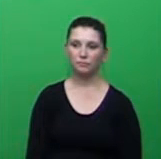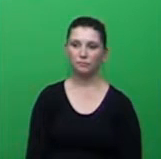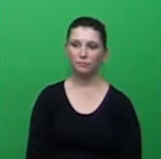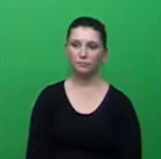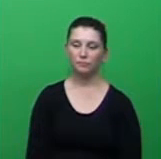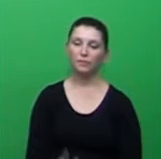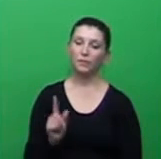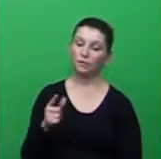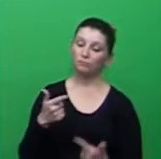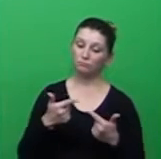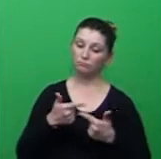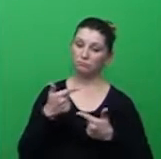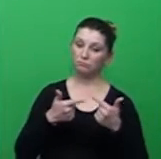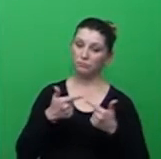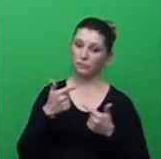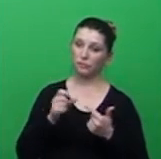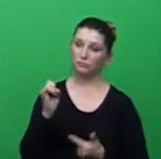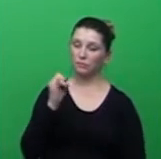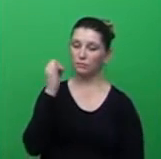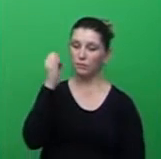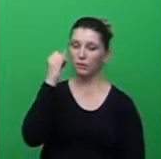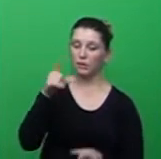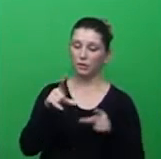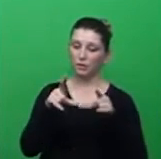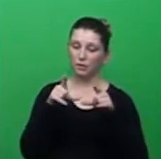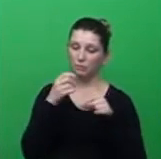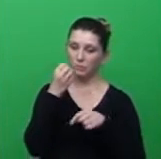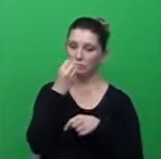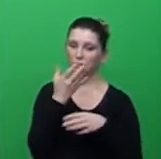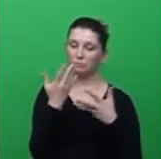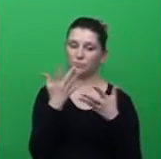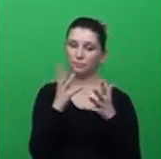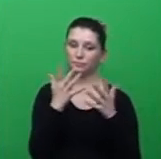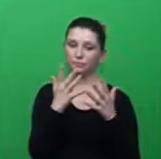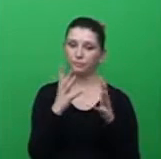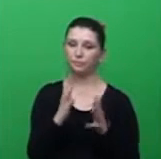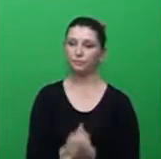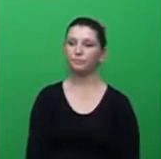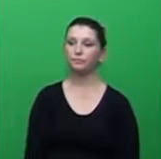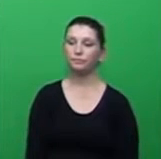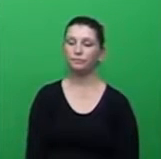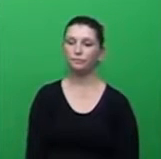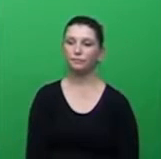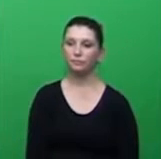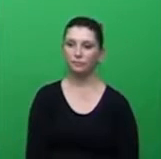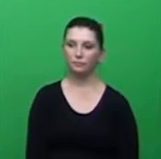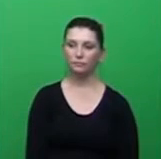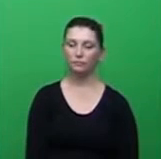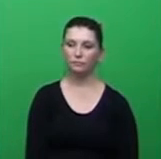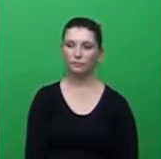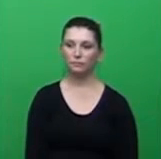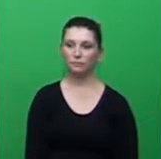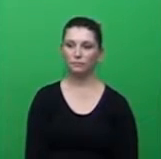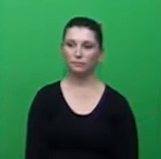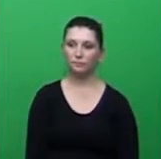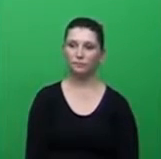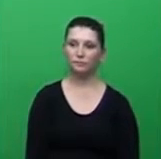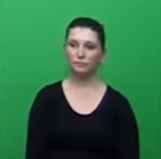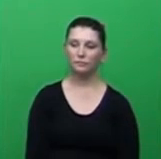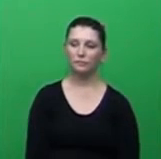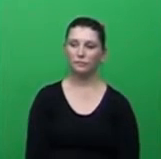assunto muito importante, né? Seu requerimento, parabéns pelo requerimento. Agora, subimos contra importante,